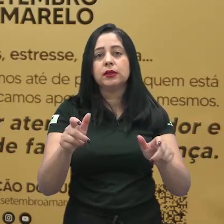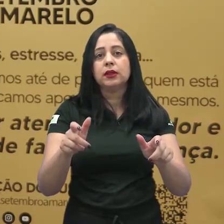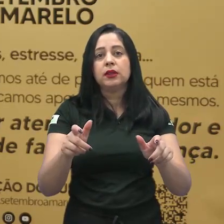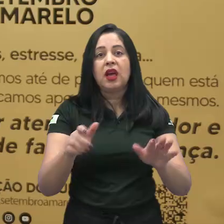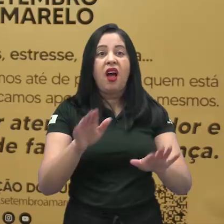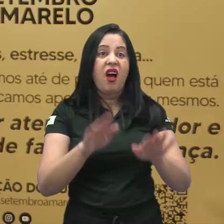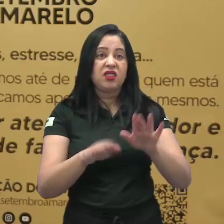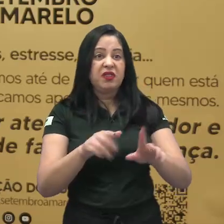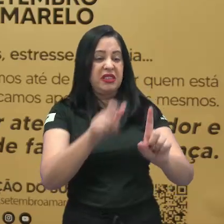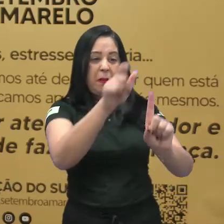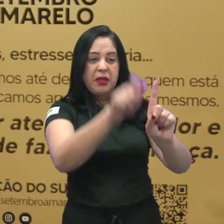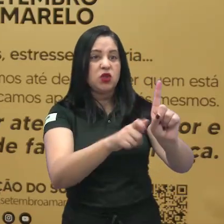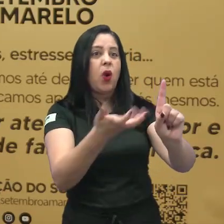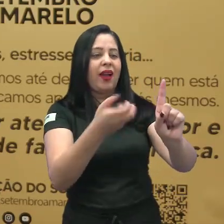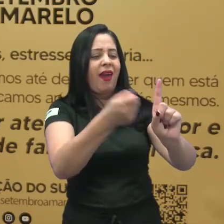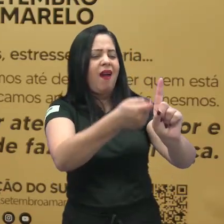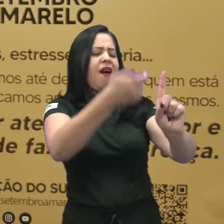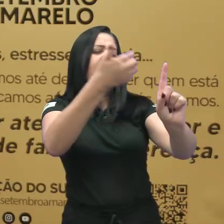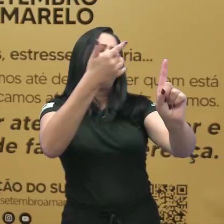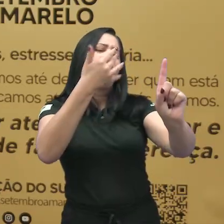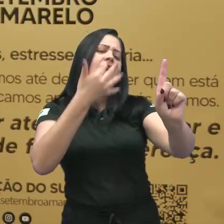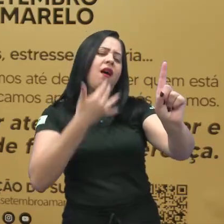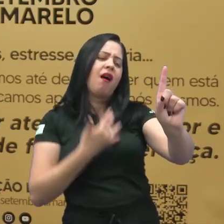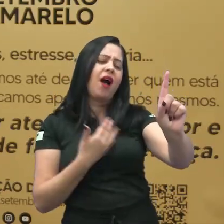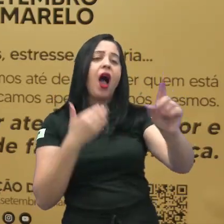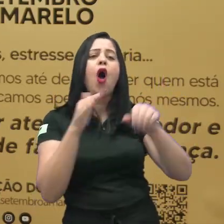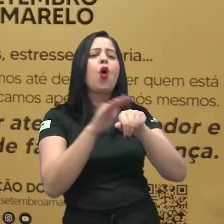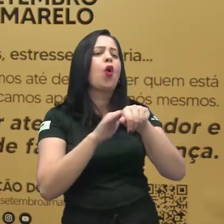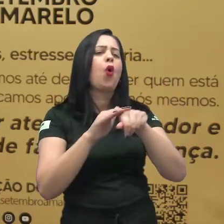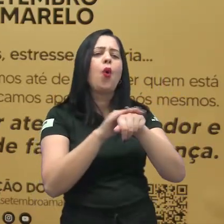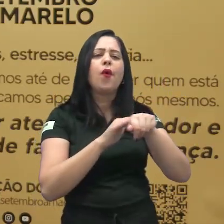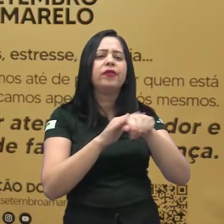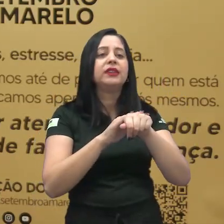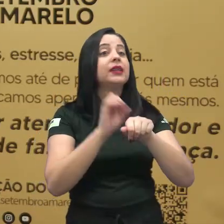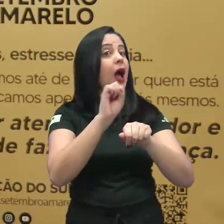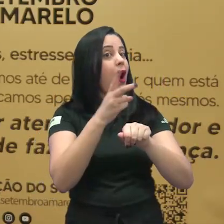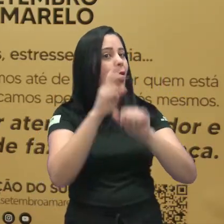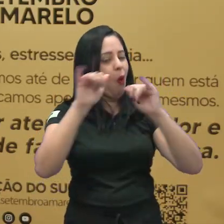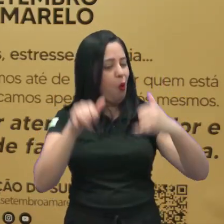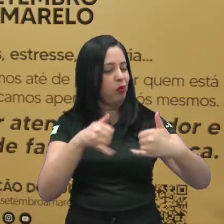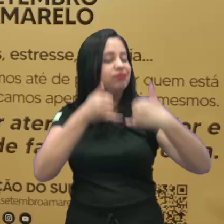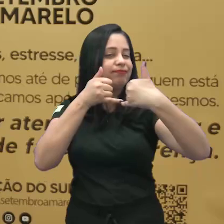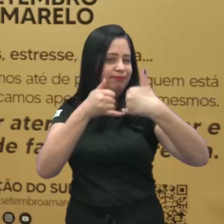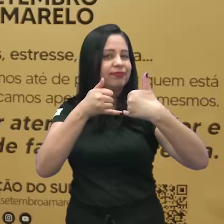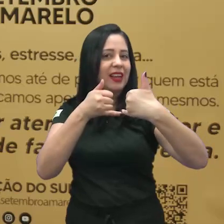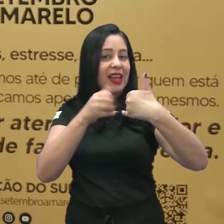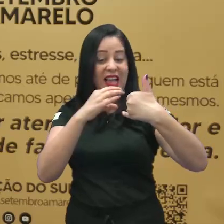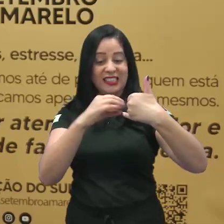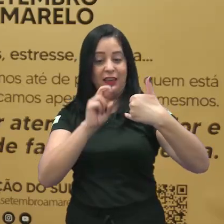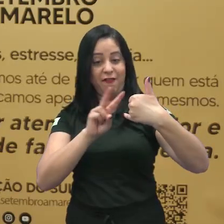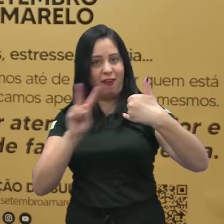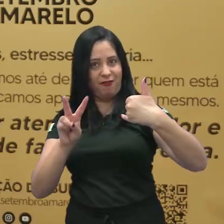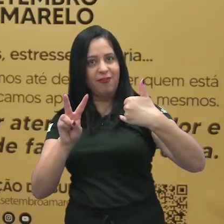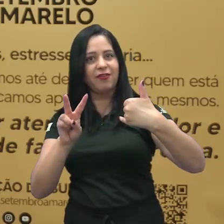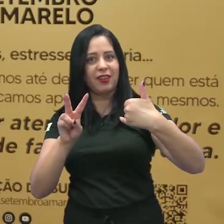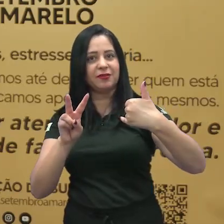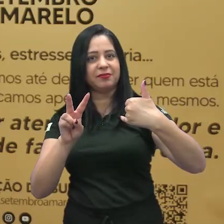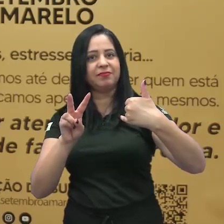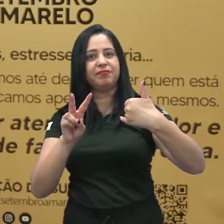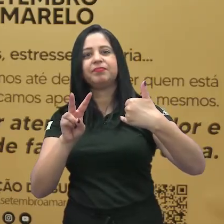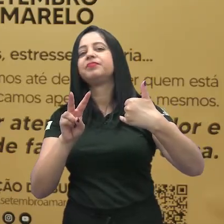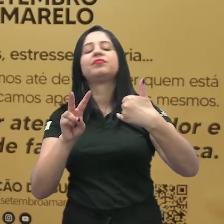é fazer um desabafo, né? Conversar com um amigo ou ligar para a gente, que é um amigo temporário, né? É o amigo do momento da